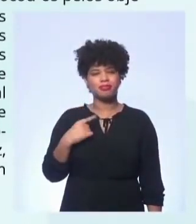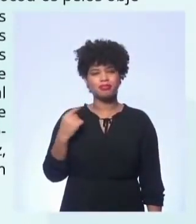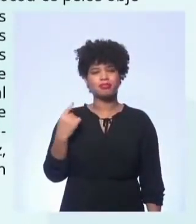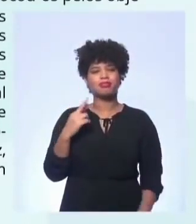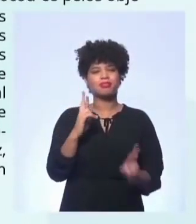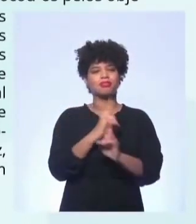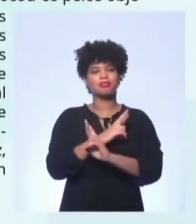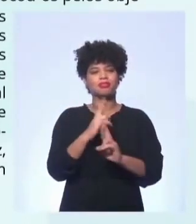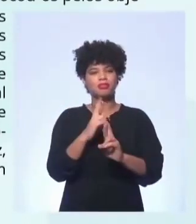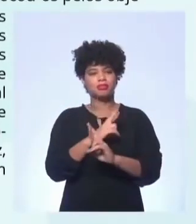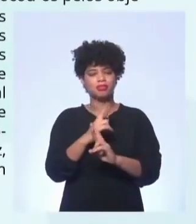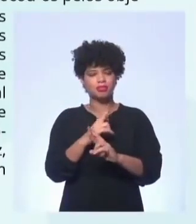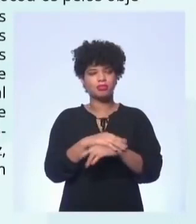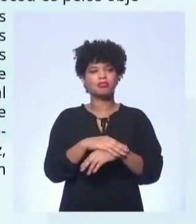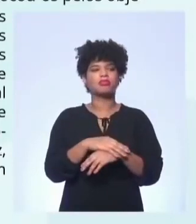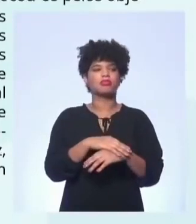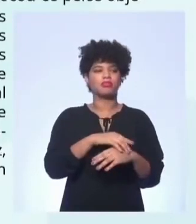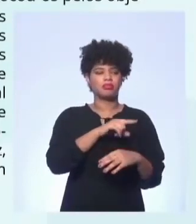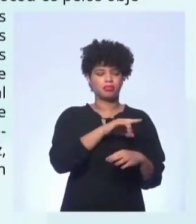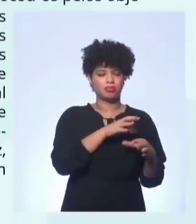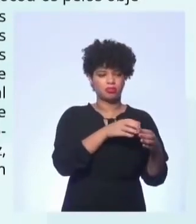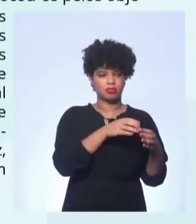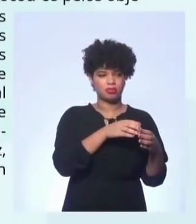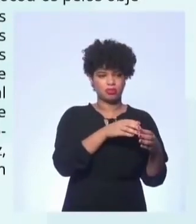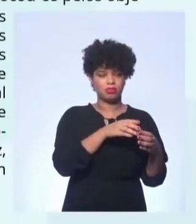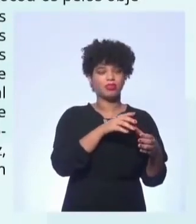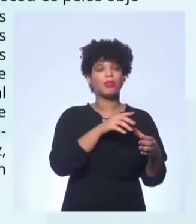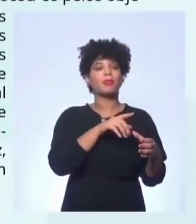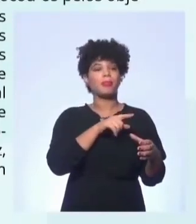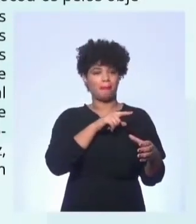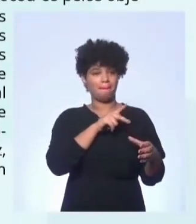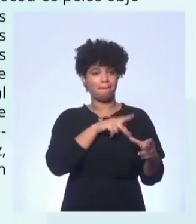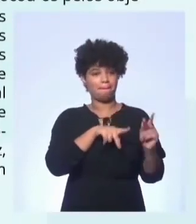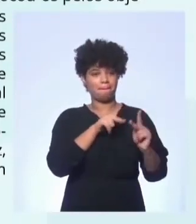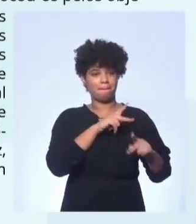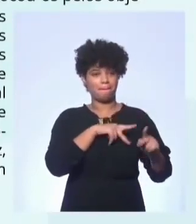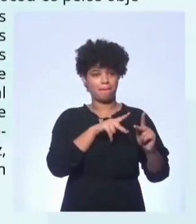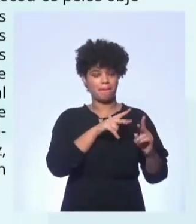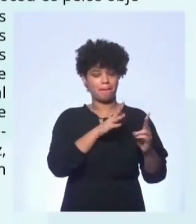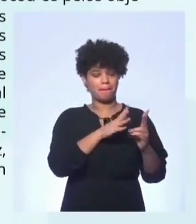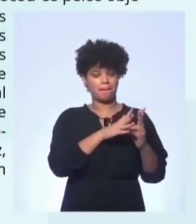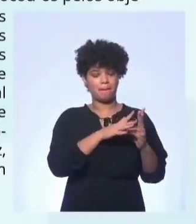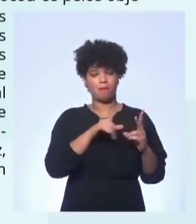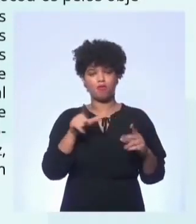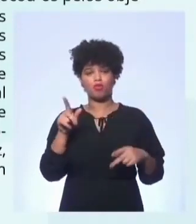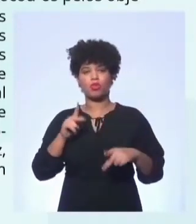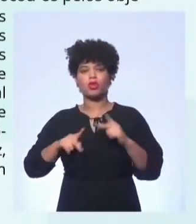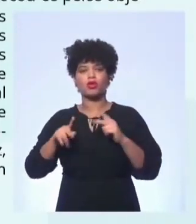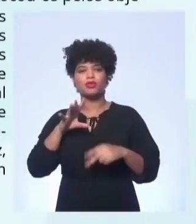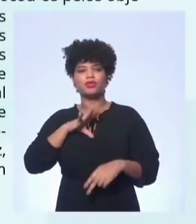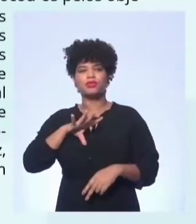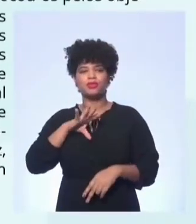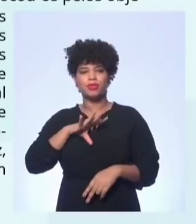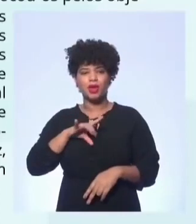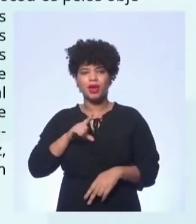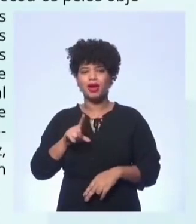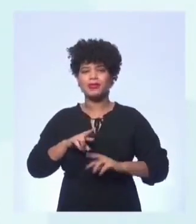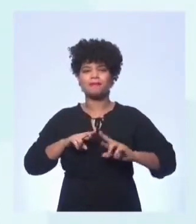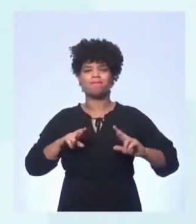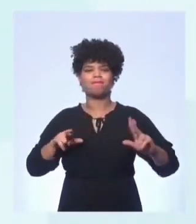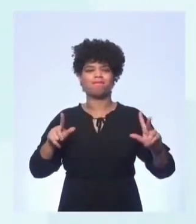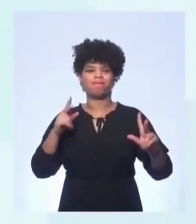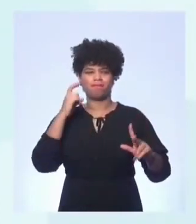de fato, europeus e indígenas são de mundos diferentes. Legal,